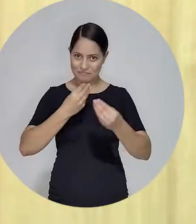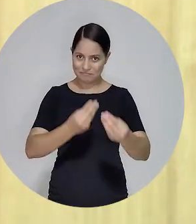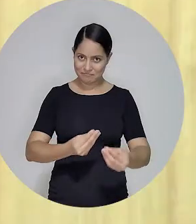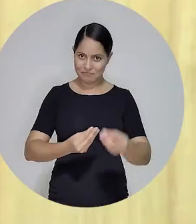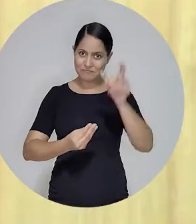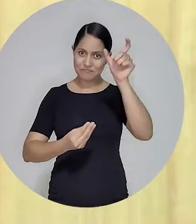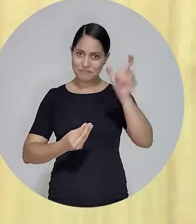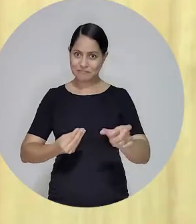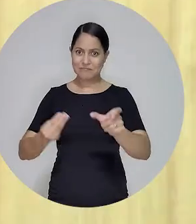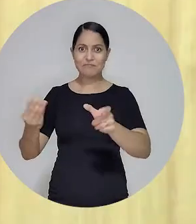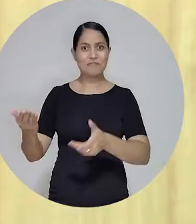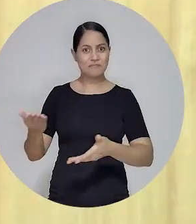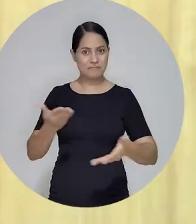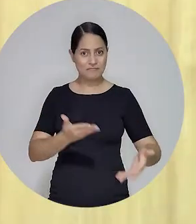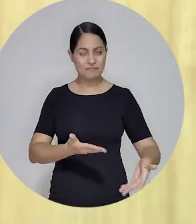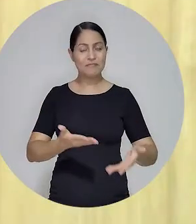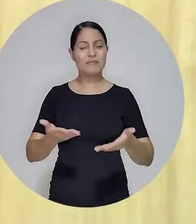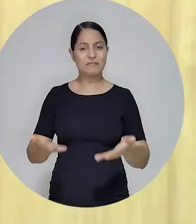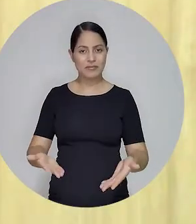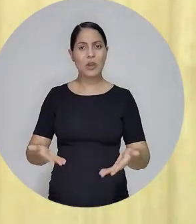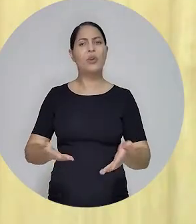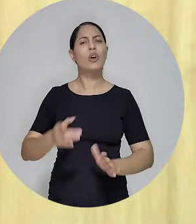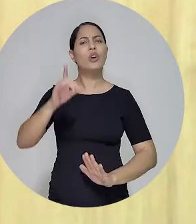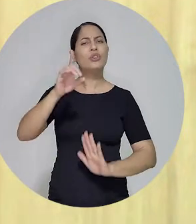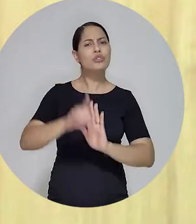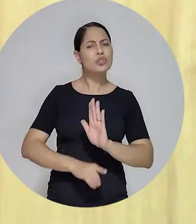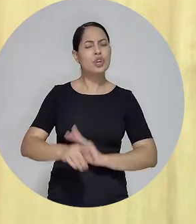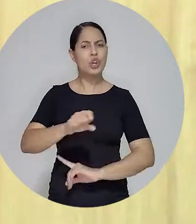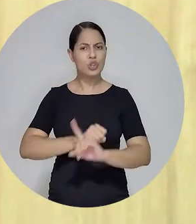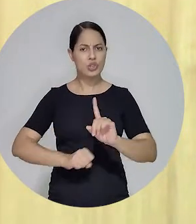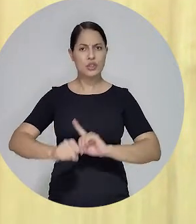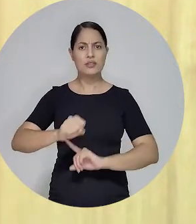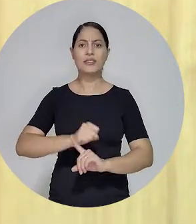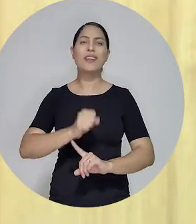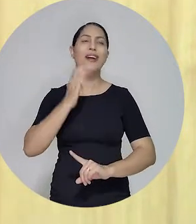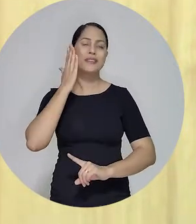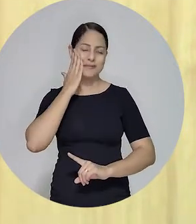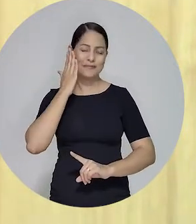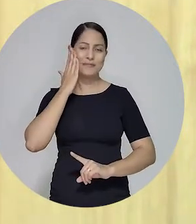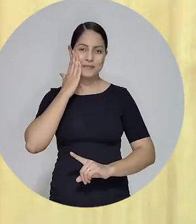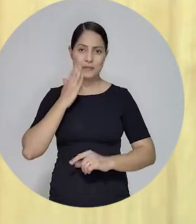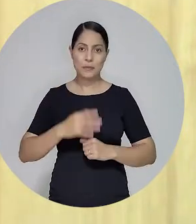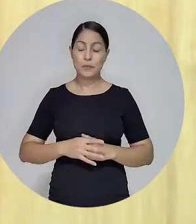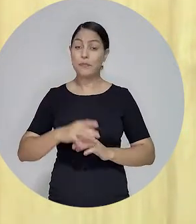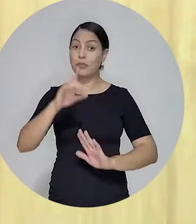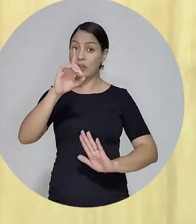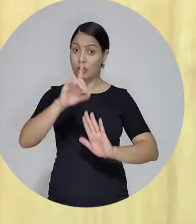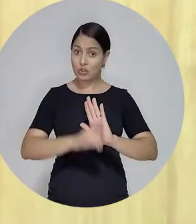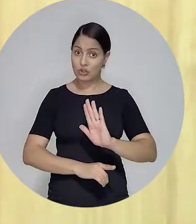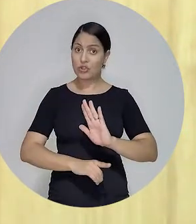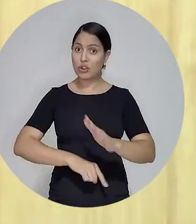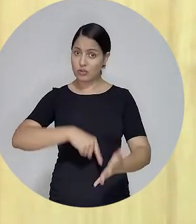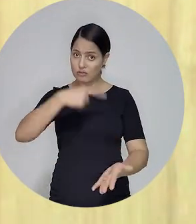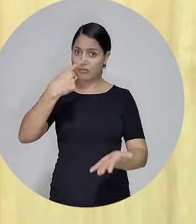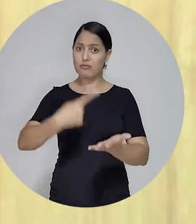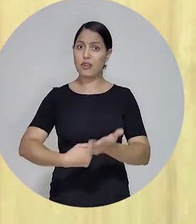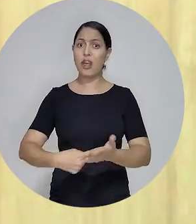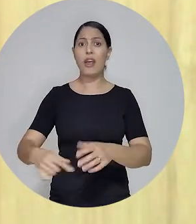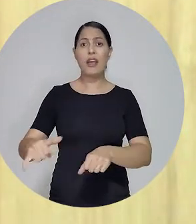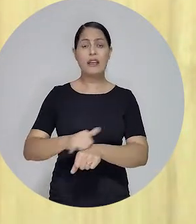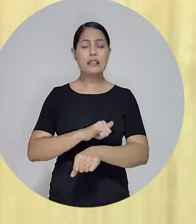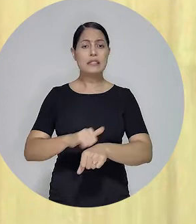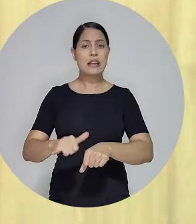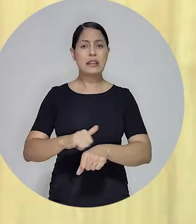recebe. Sabemos que só existe direito onde existe sociedade, e o reconhecimento da proeminência do direito é o